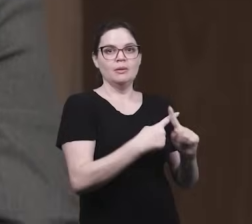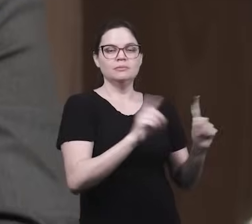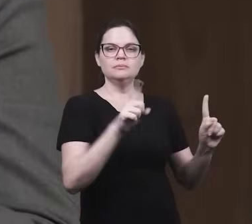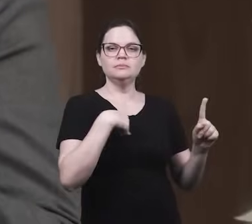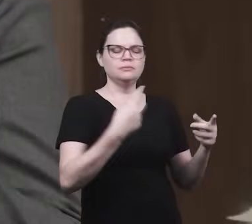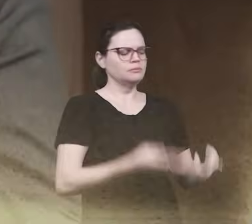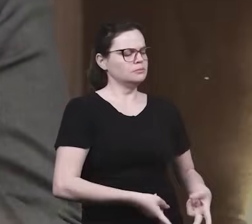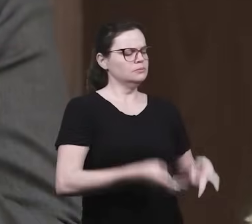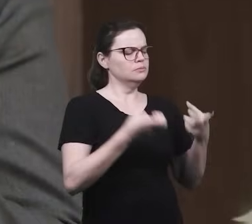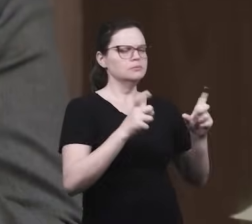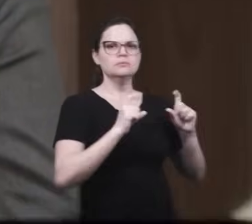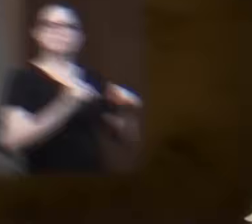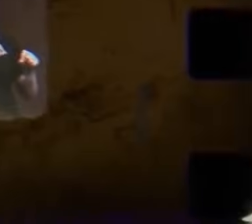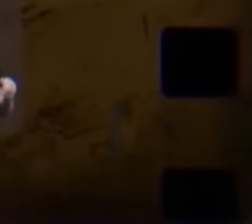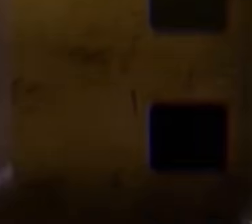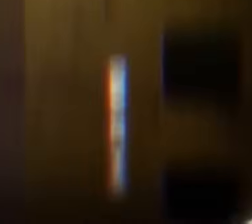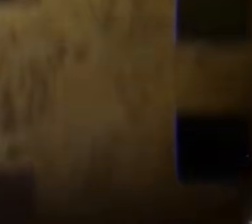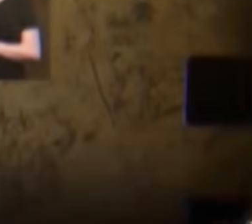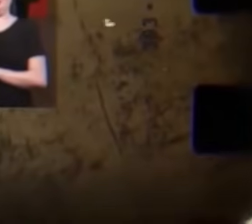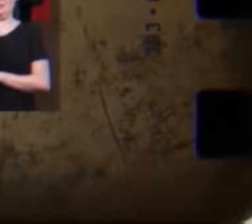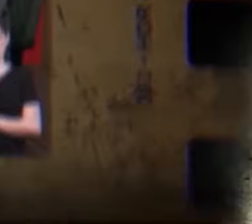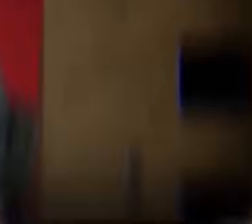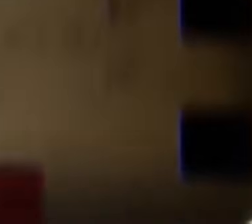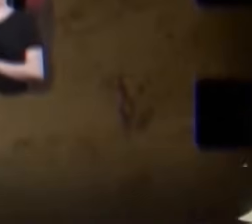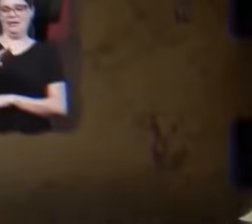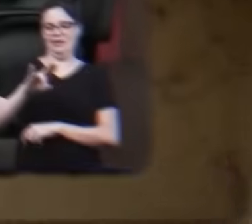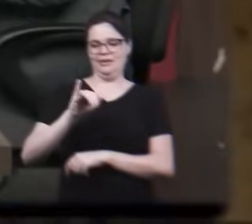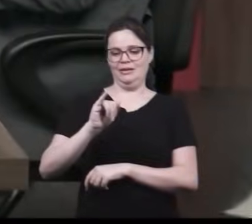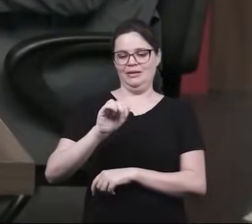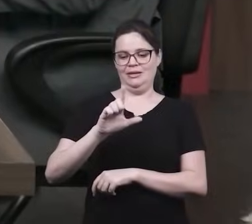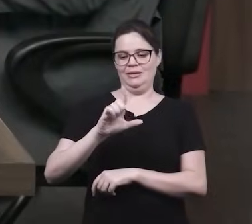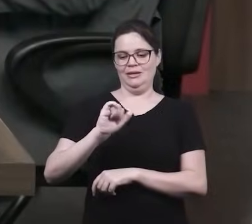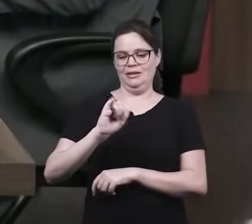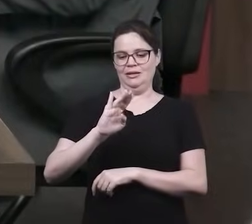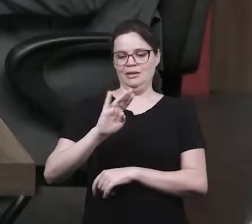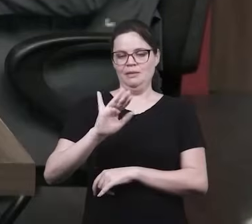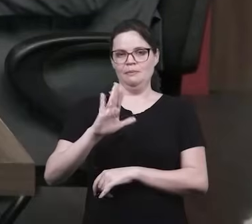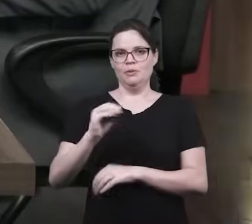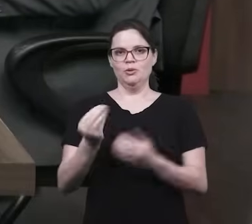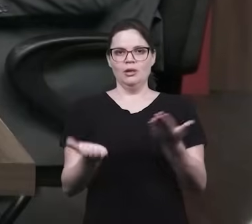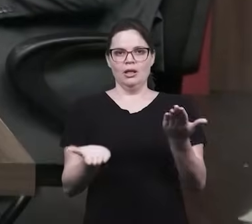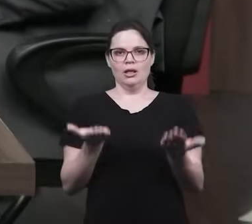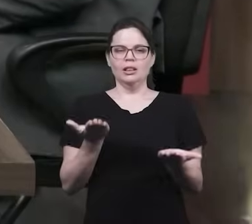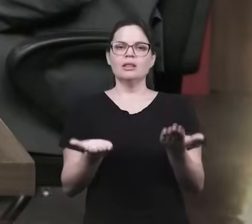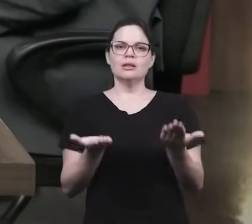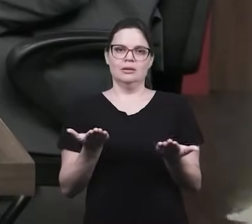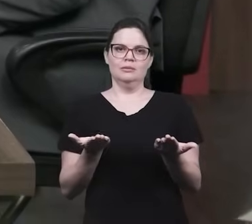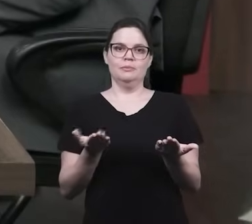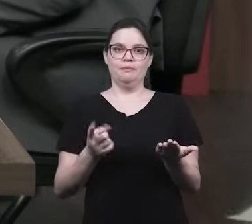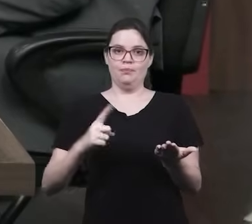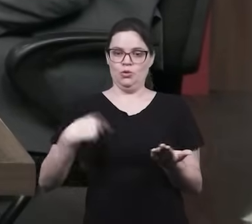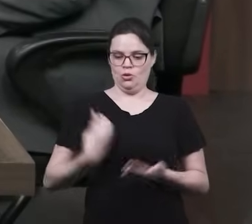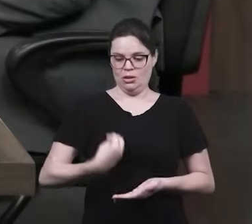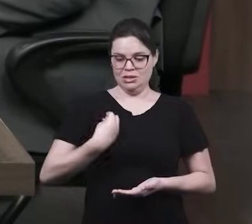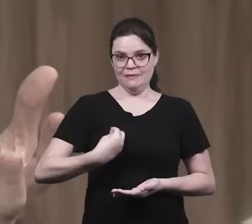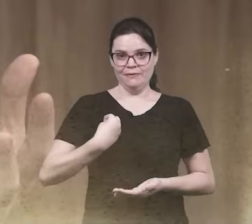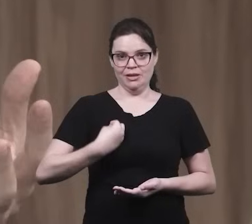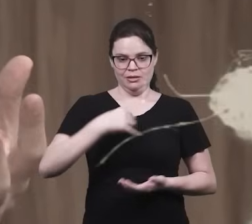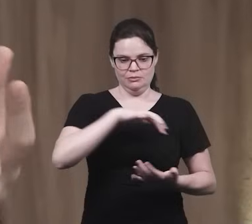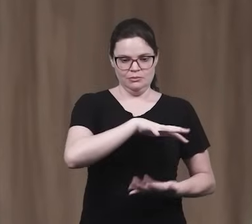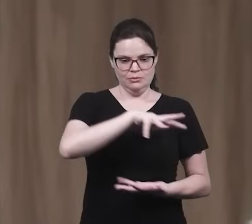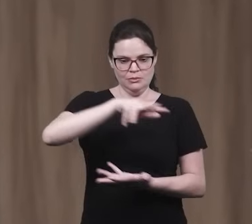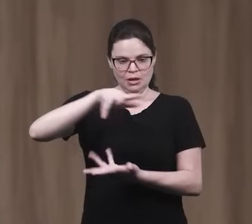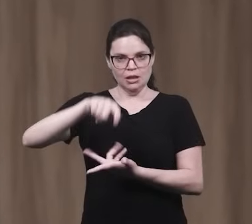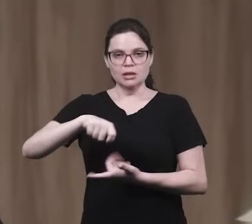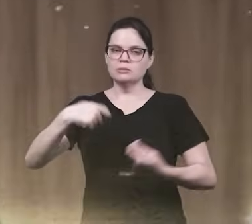envelhecendo e você está tendo esse desequilíbrio. A vida ela se estabelece no nosso planeta justamente porque existe esse